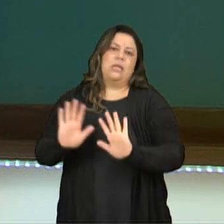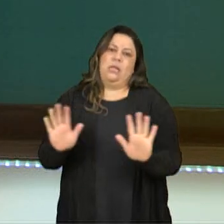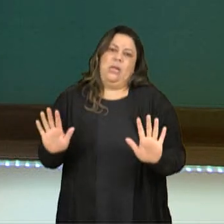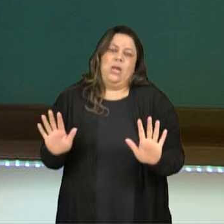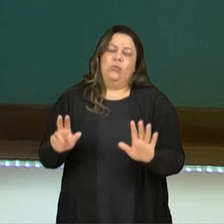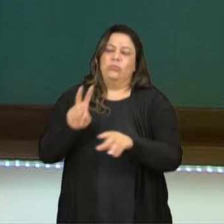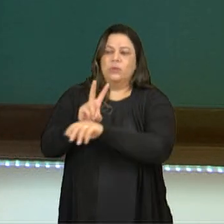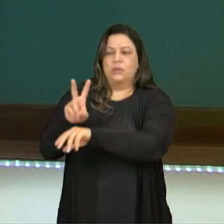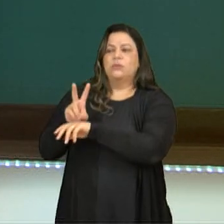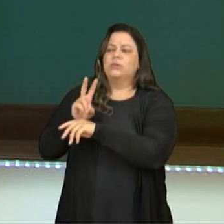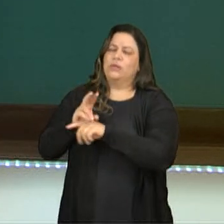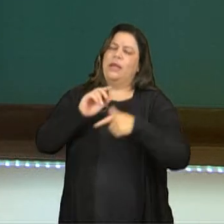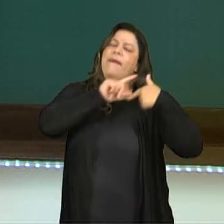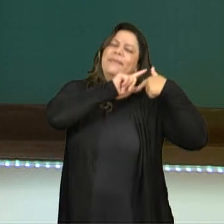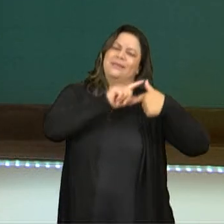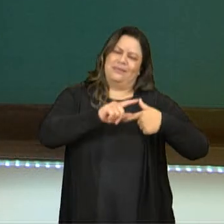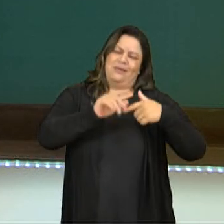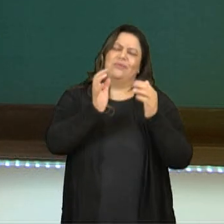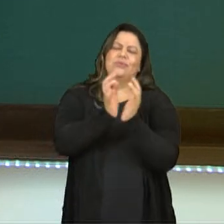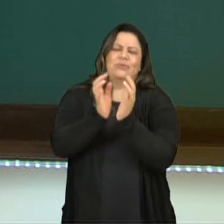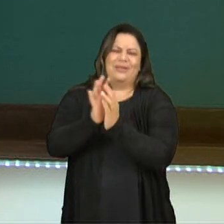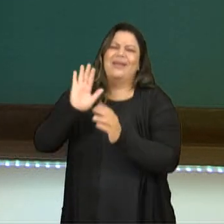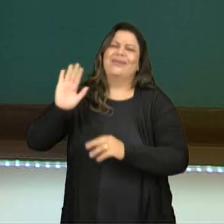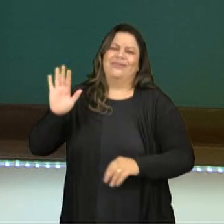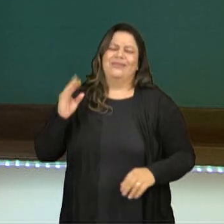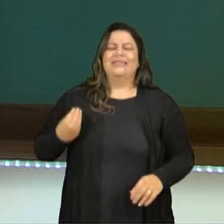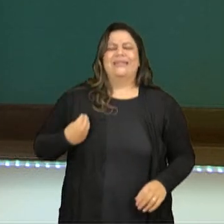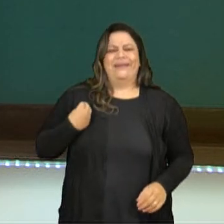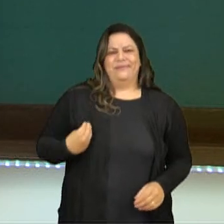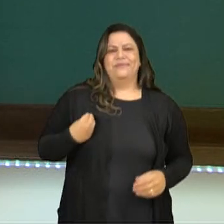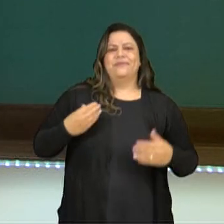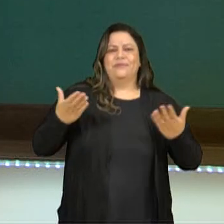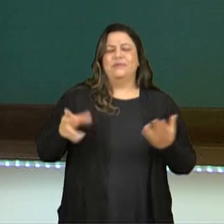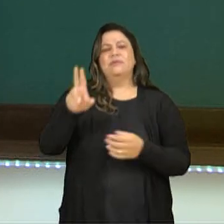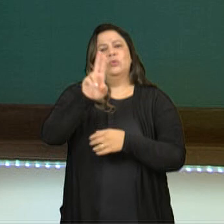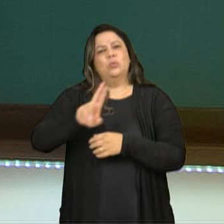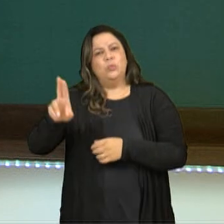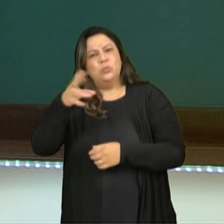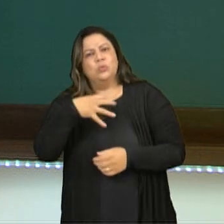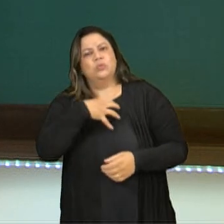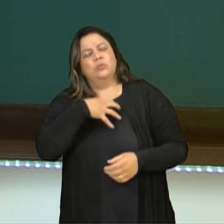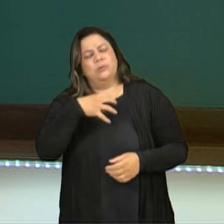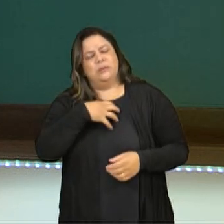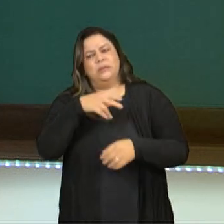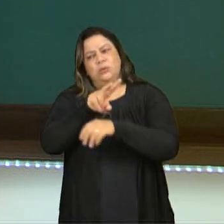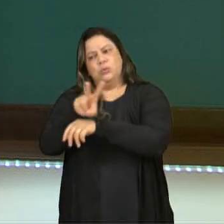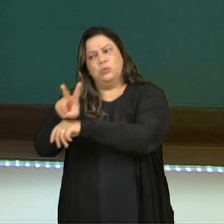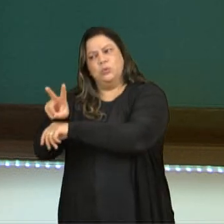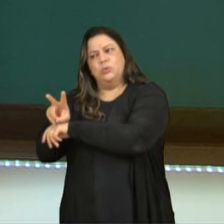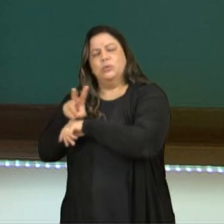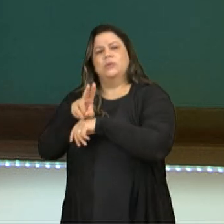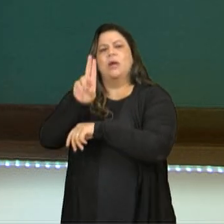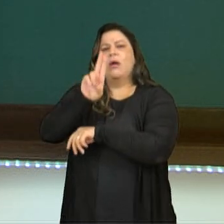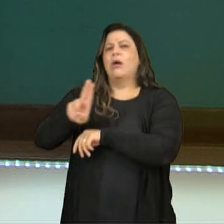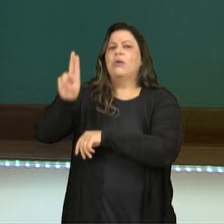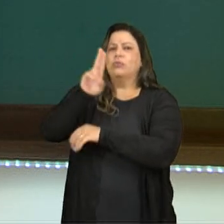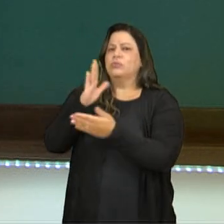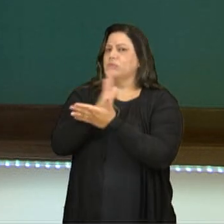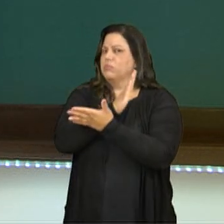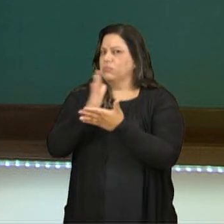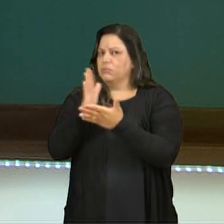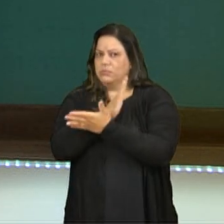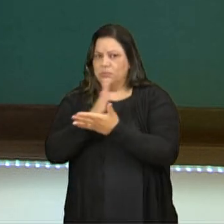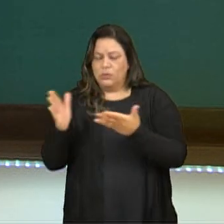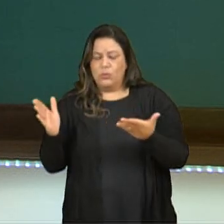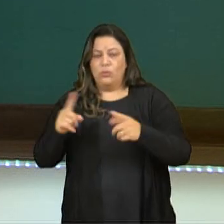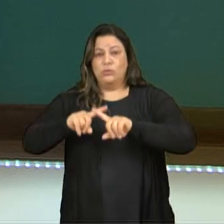comunidades tradicionais já vivem dessa forma nesses espaços, utilizando de maneira sustentável, ou seja, uso alguns recursos,